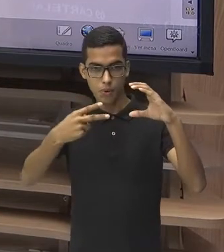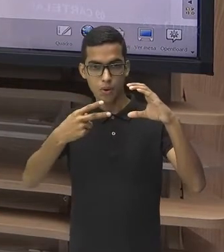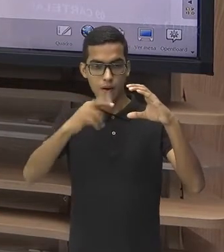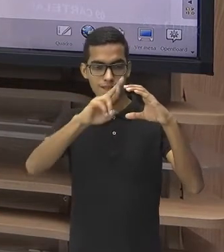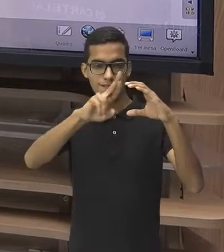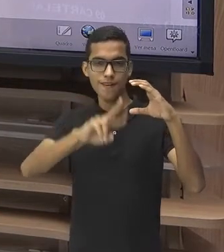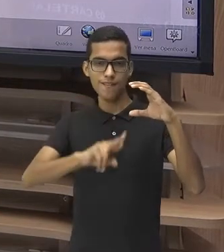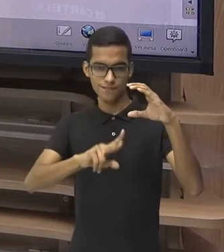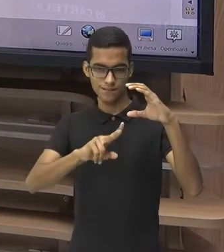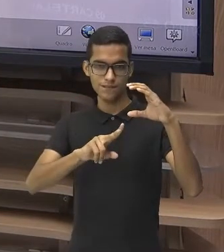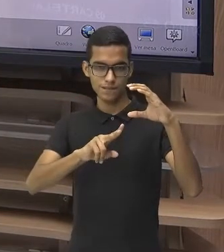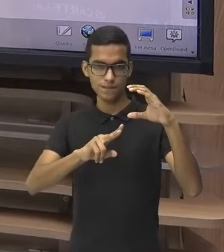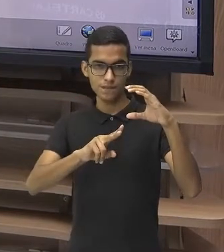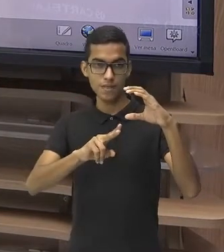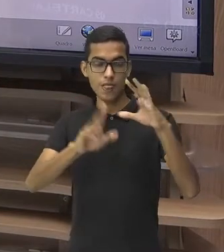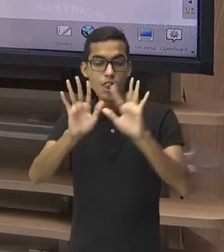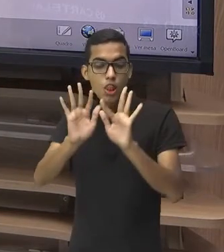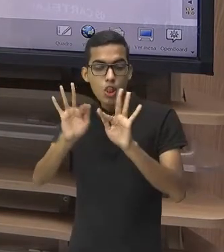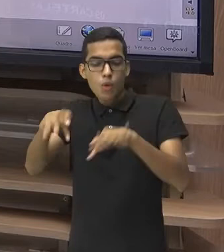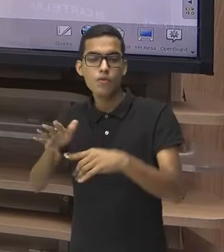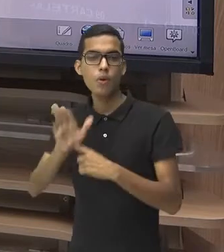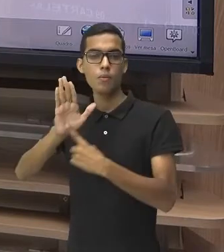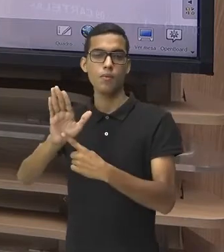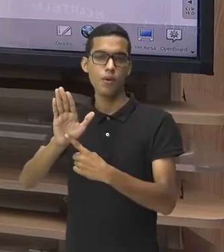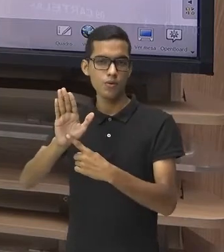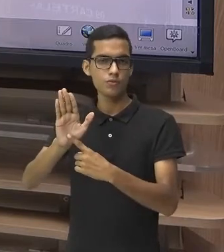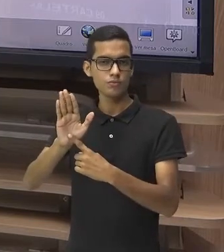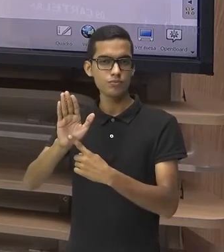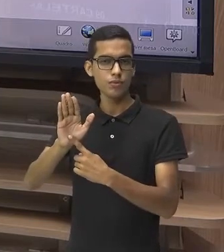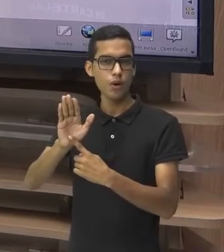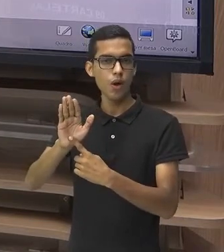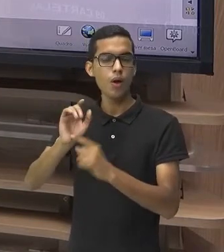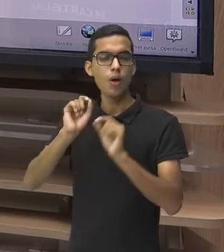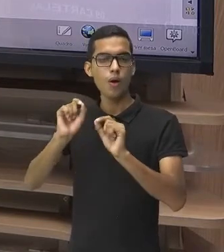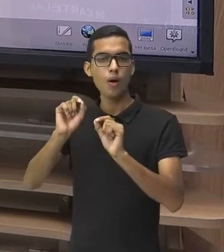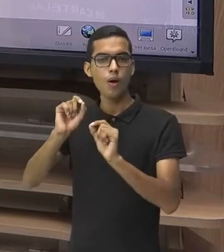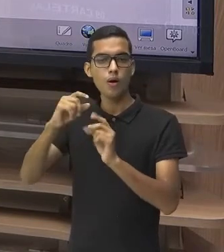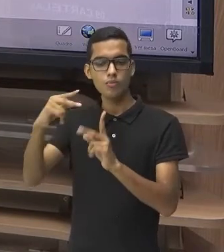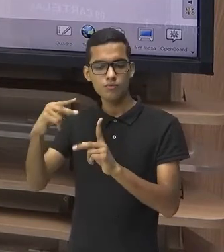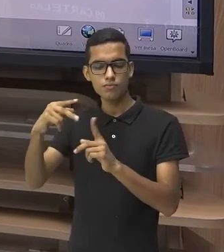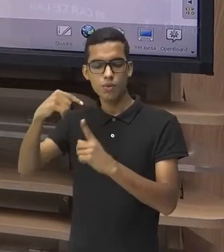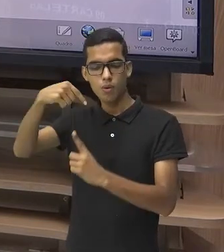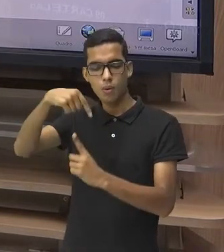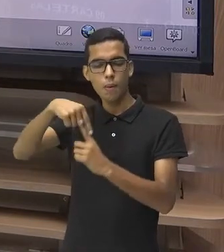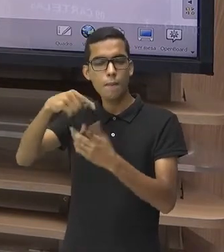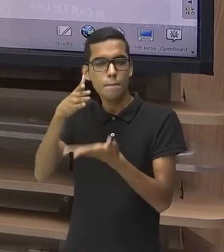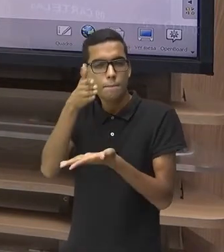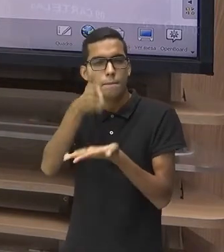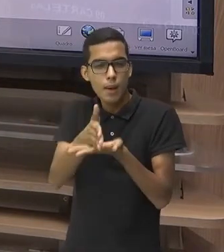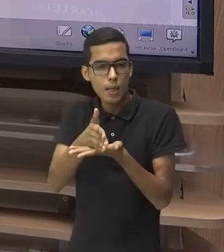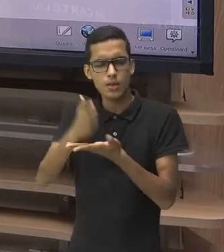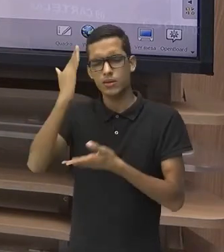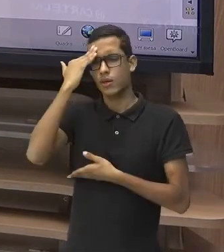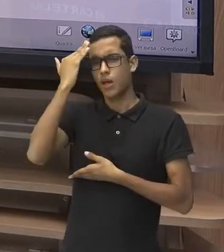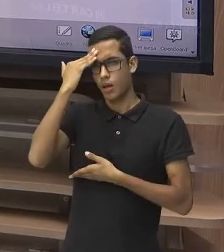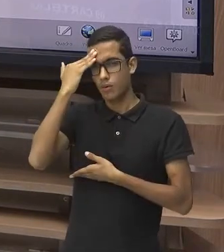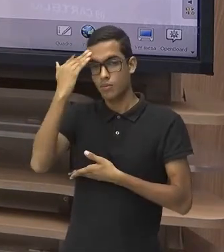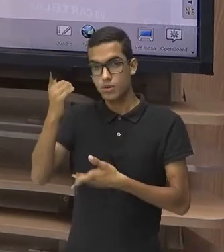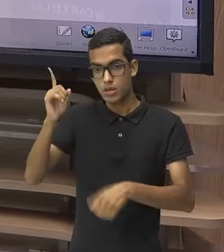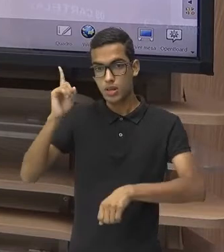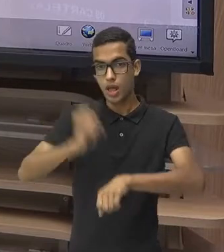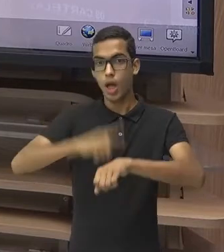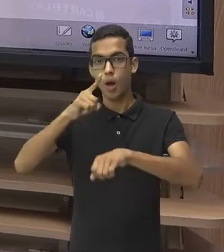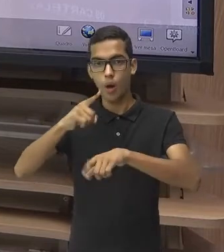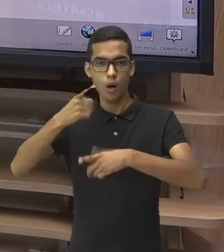meiose e no final ele apresenta a metade. Porque a gente sabe que o espermatozoide e o óvulo, no momento da fecundação,